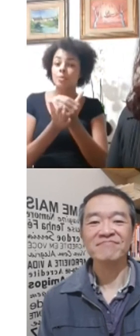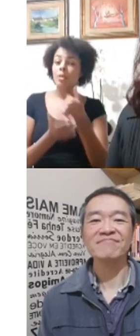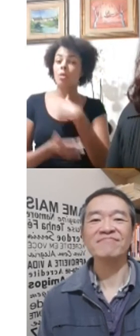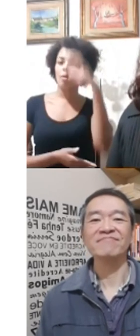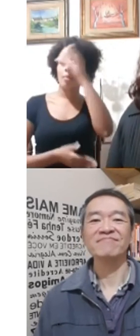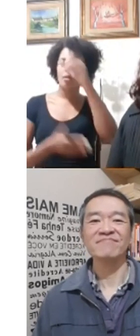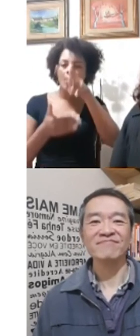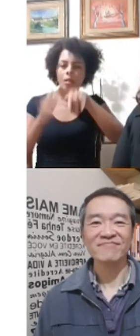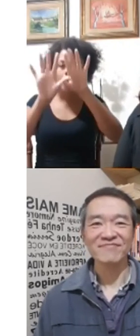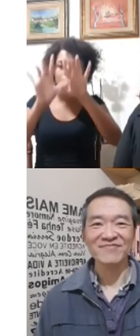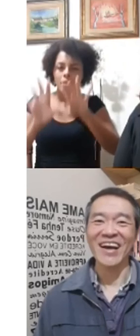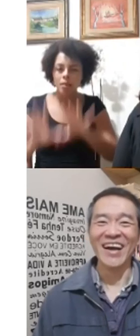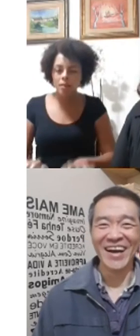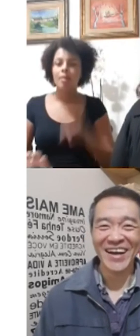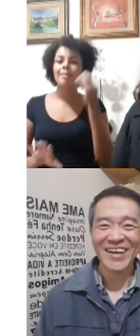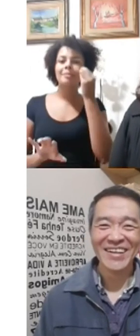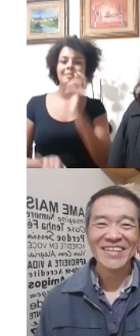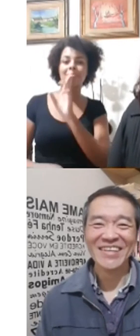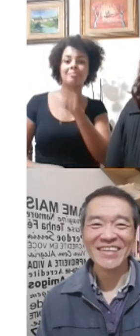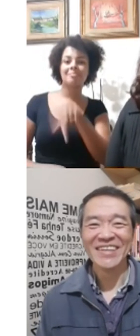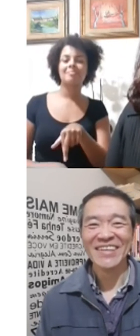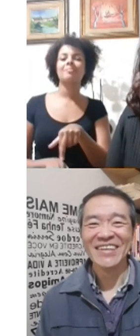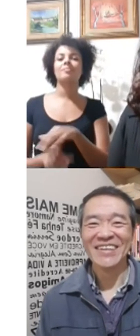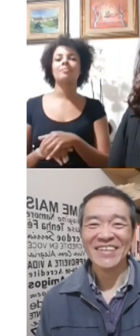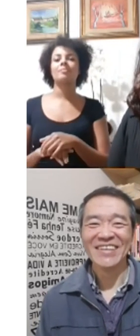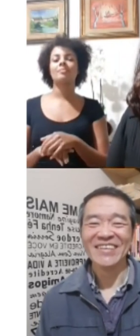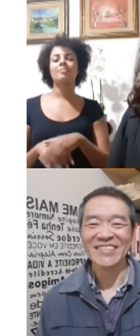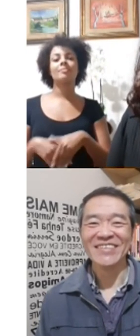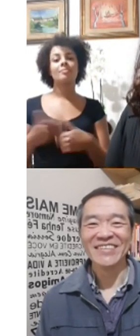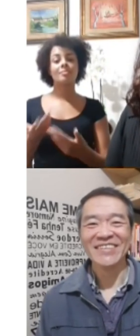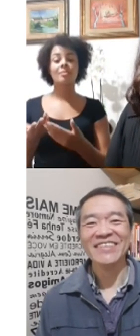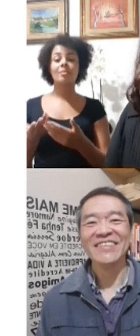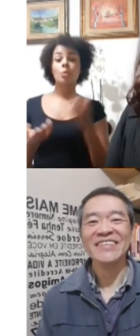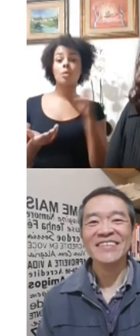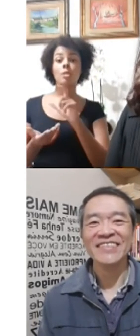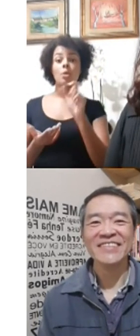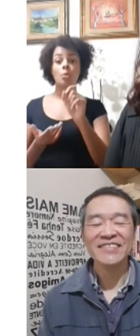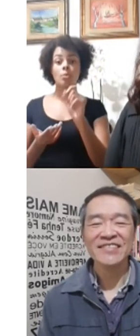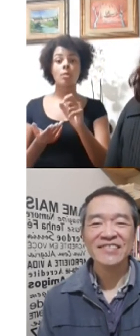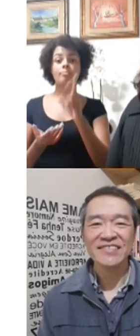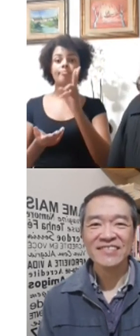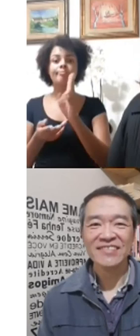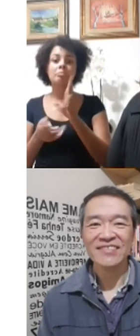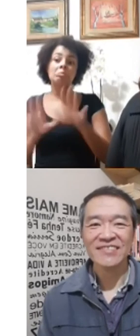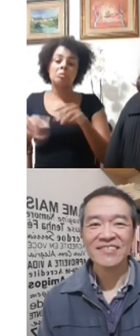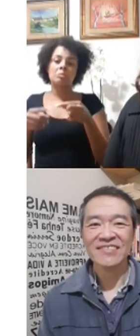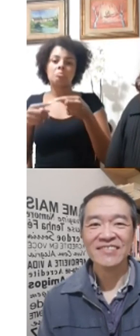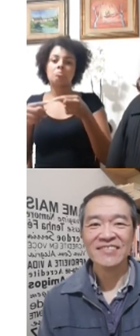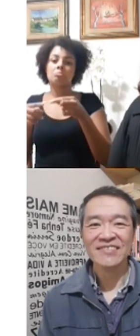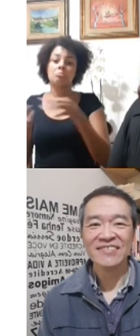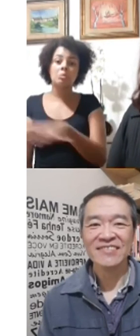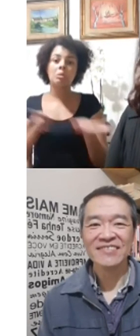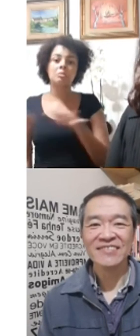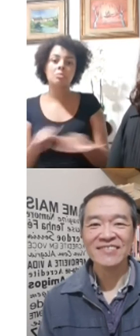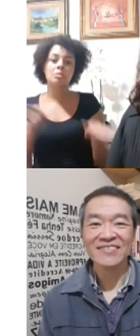ler também ali para poder falar com vocês. Hora, e aí a gente pode estar fazendo disso um programa nosso, quem sabe semanal, para